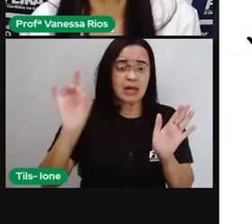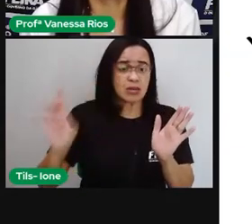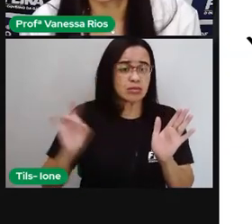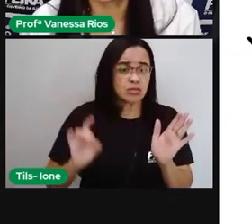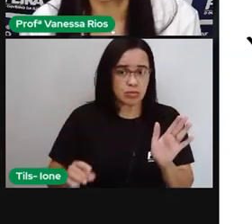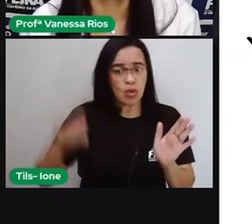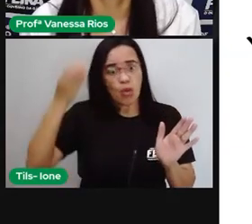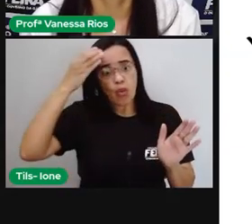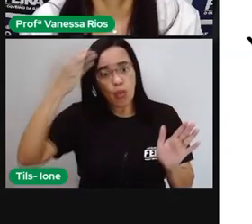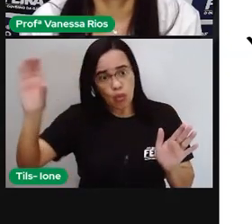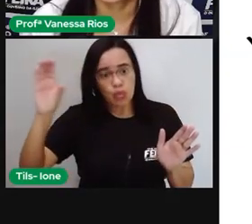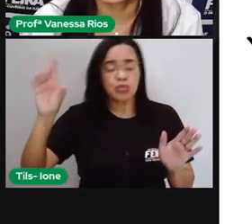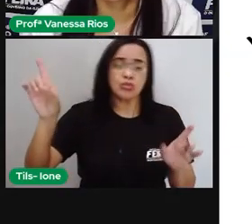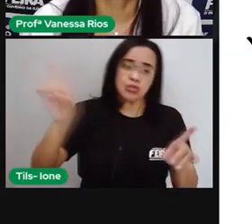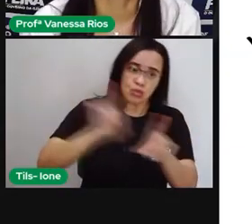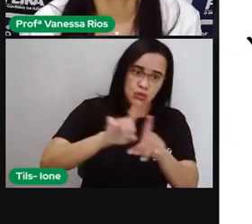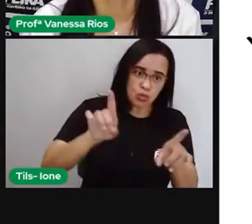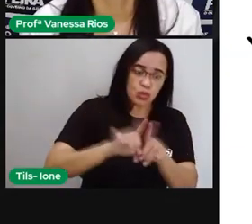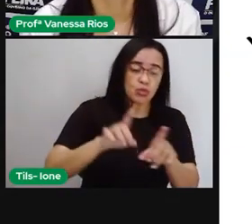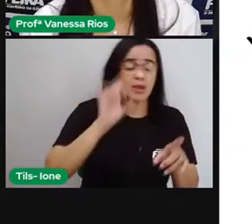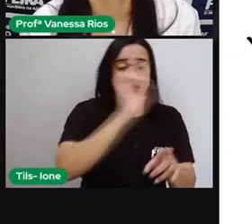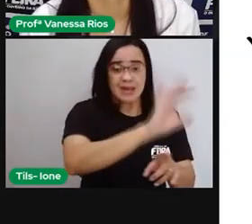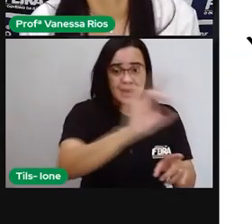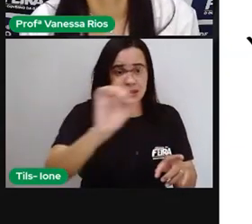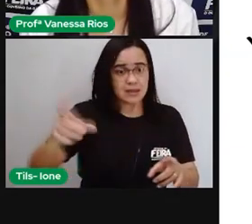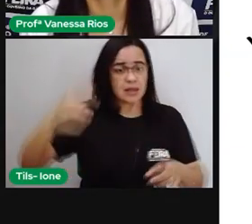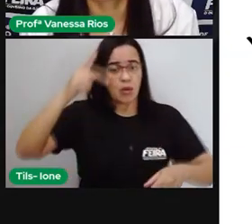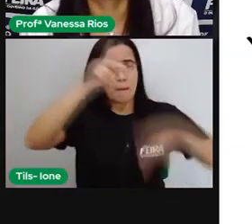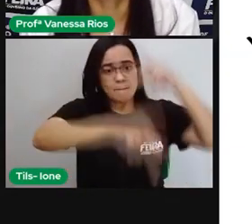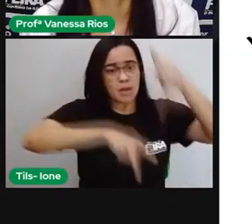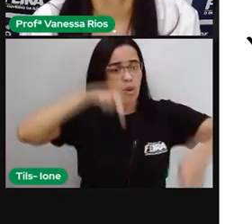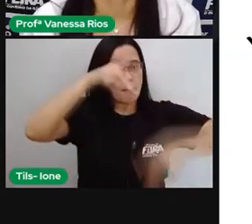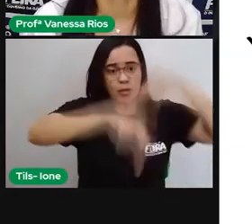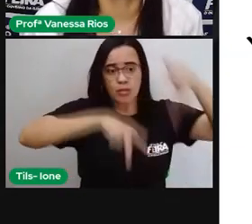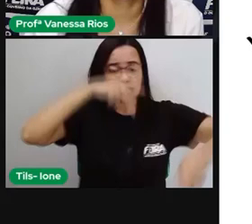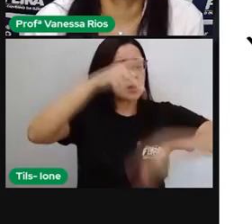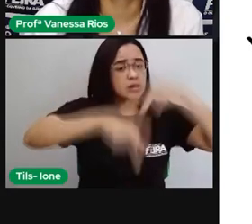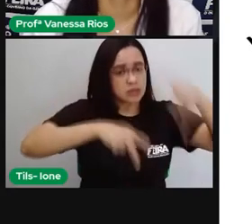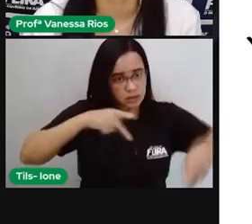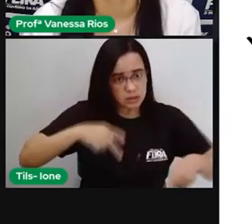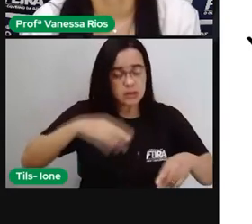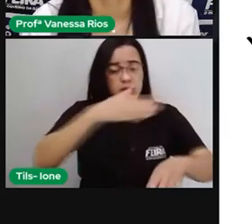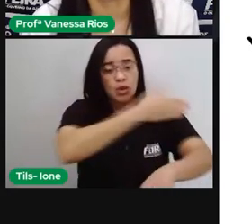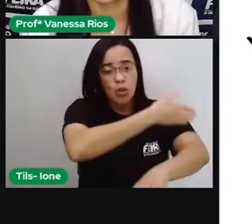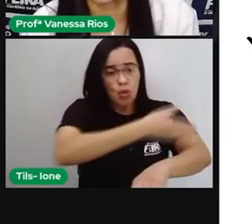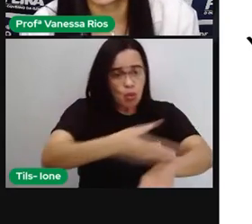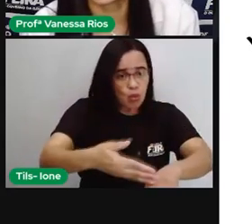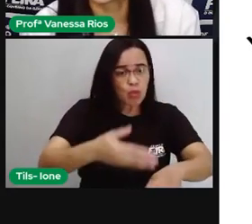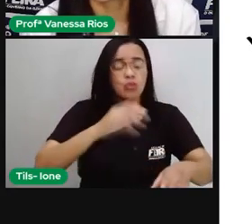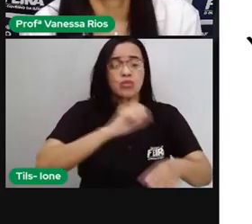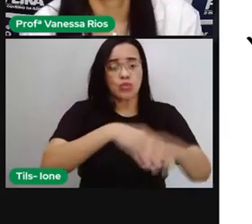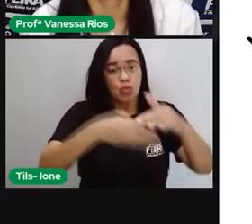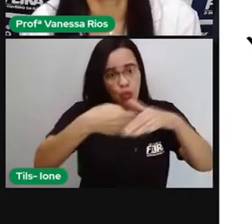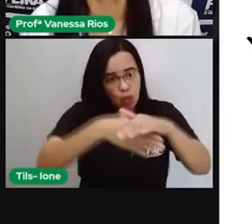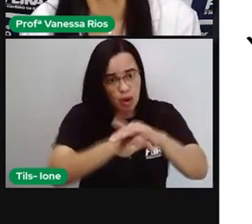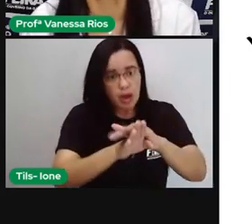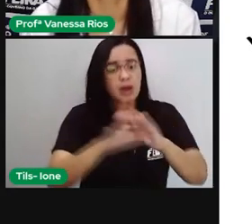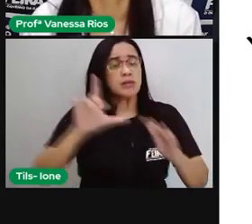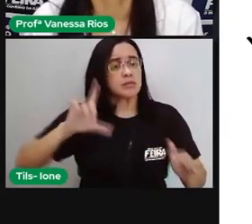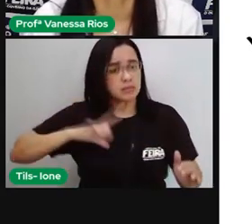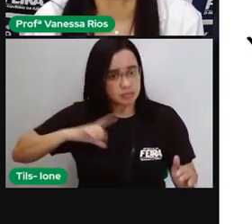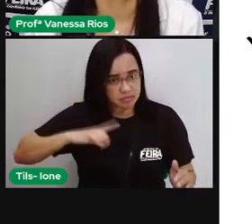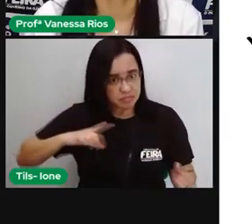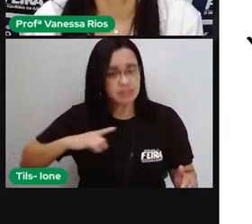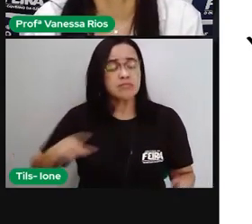aí representa um povo, né? Representa uma cultura, um costume, um hábito. Então, o fato